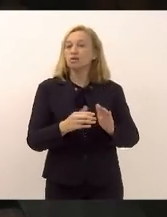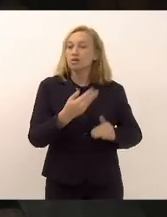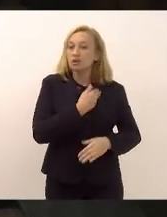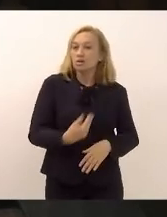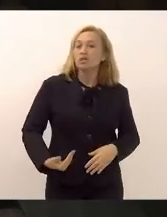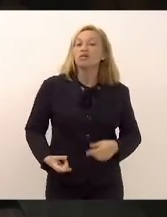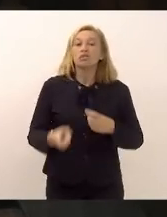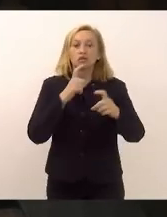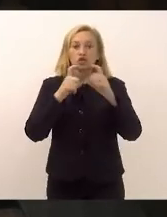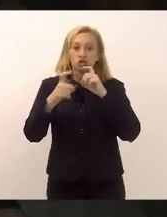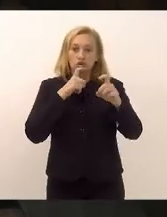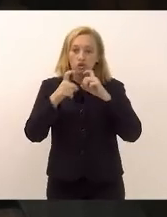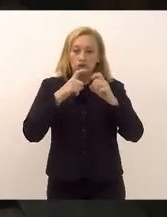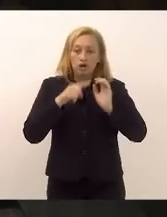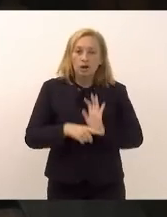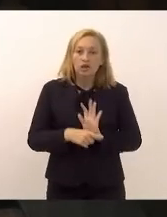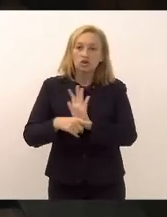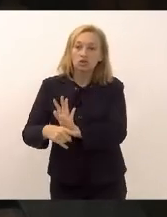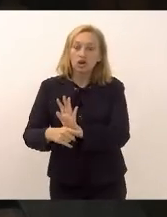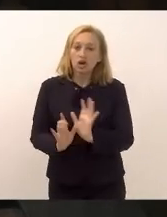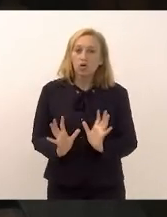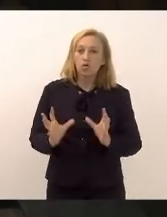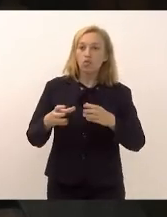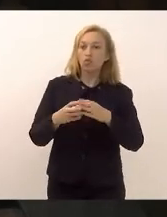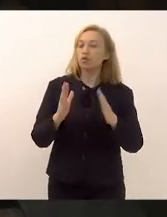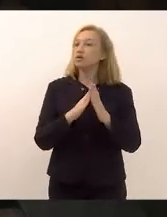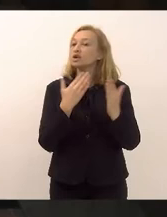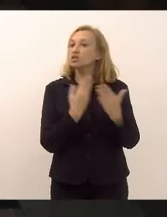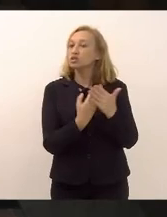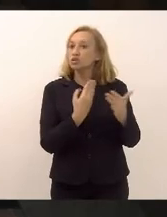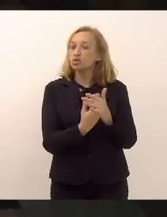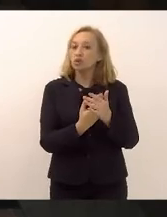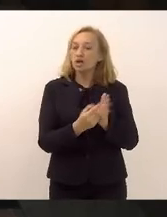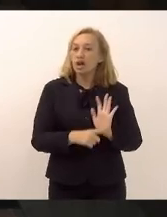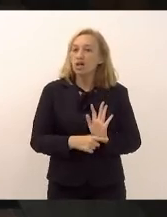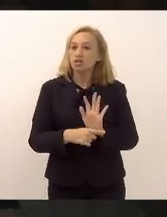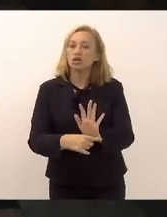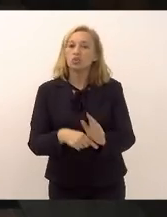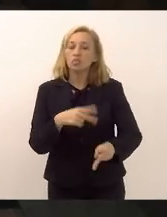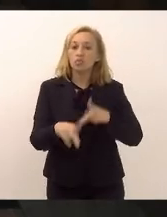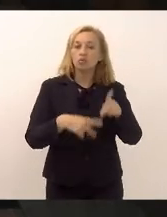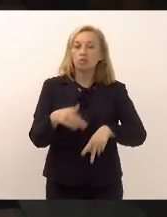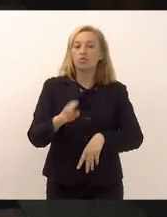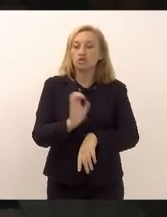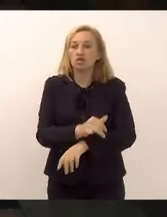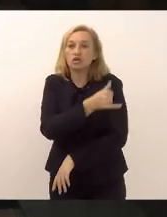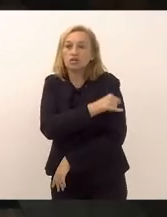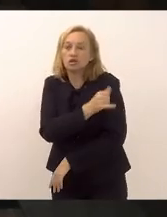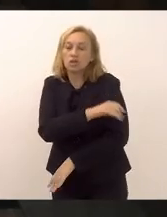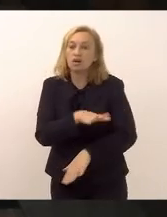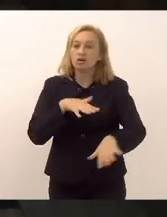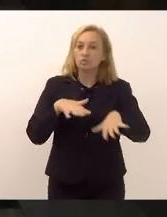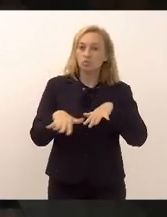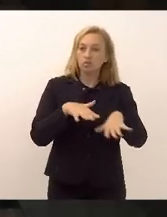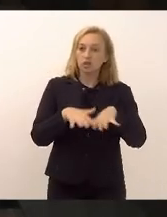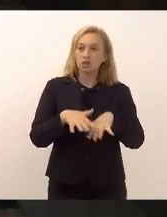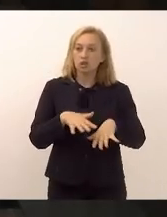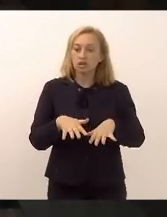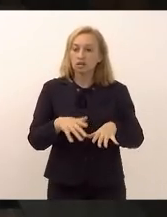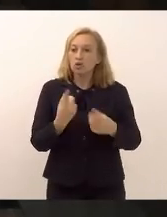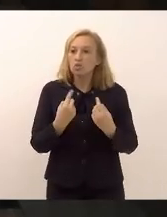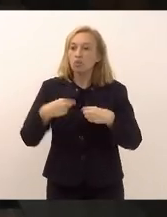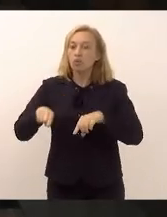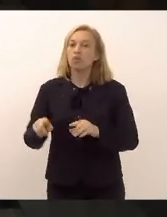esse debate para ajudar a comunidade escolar, para ajudar a população do Estado do Rio de Janeiro a se mobilizar contra